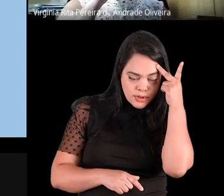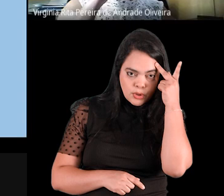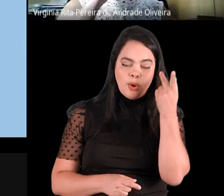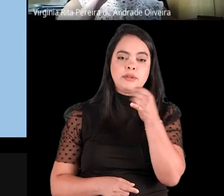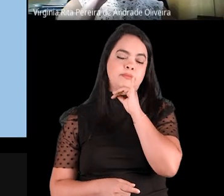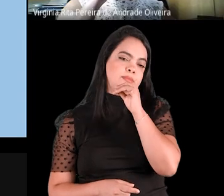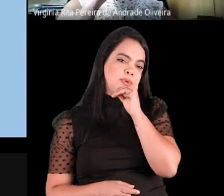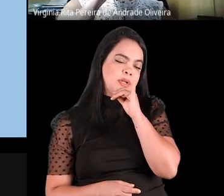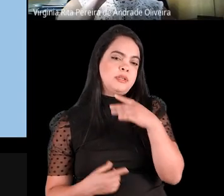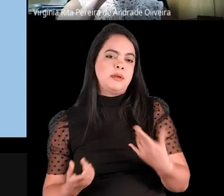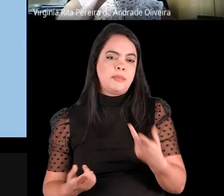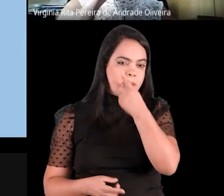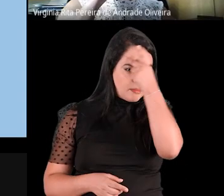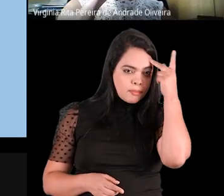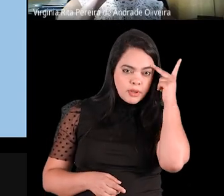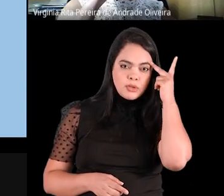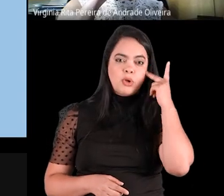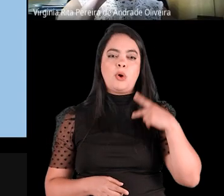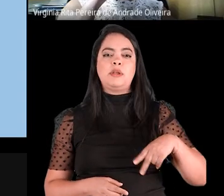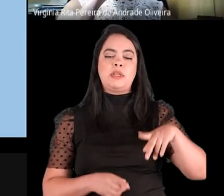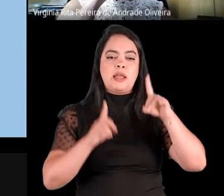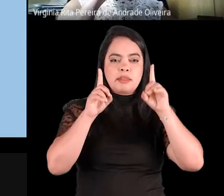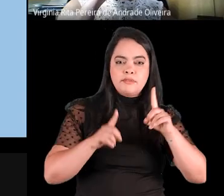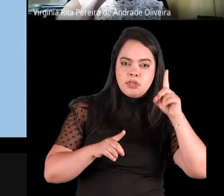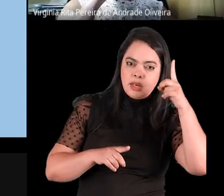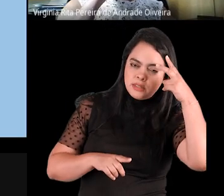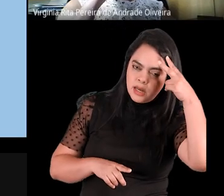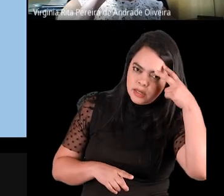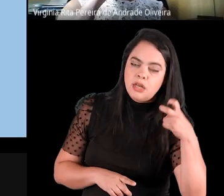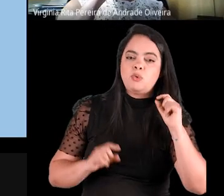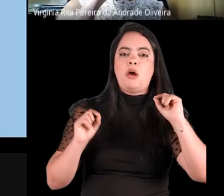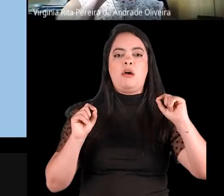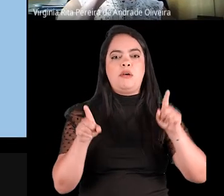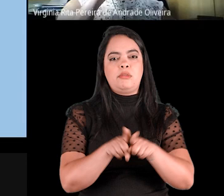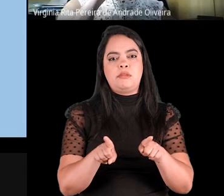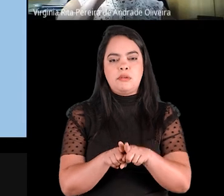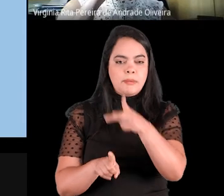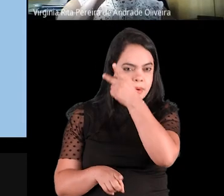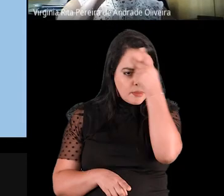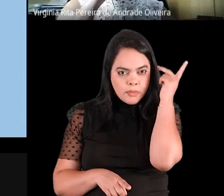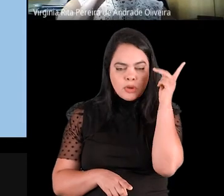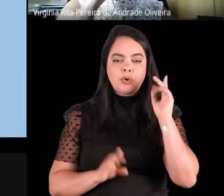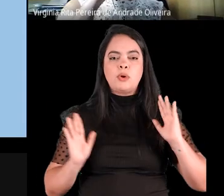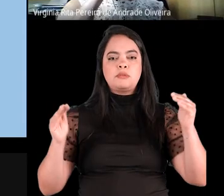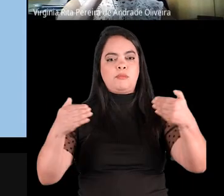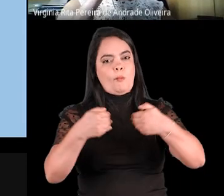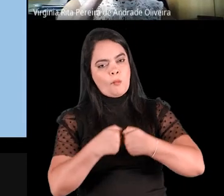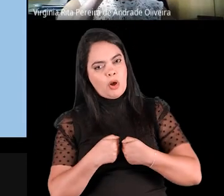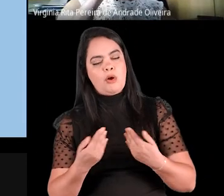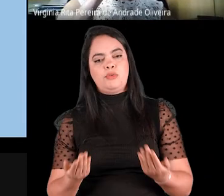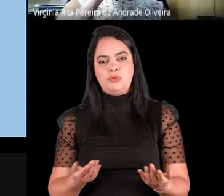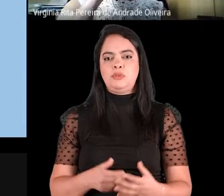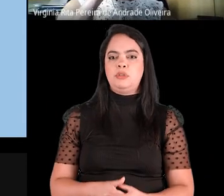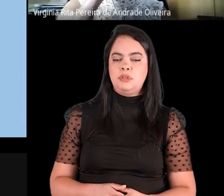a gente pode dizer, né, pessoas com deficiência intelectual, pessoas com transtorno do espectro autismo, né, que isso